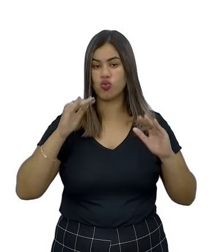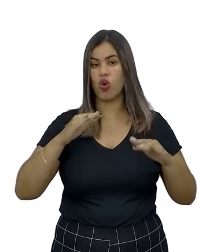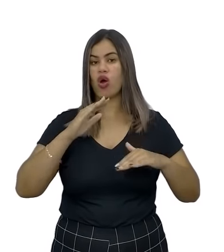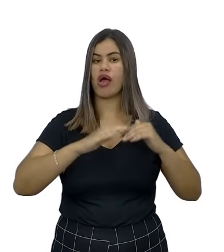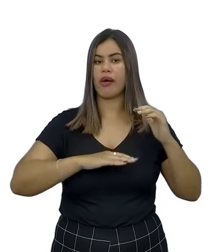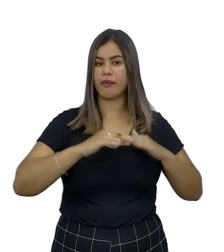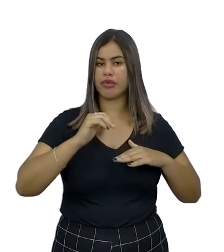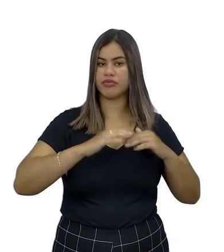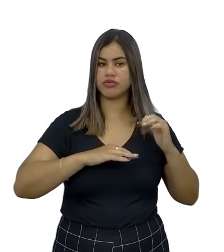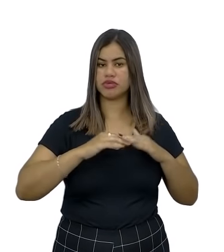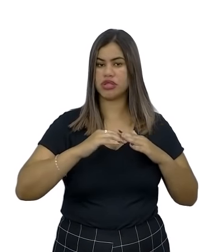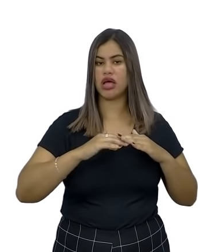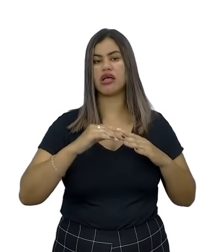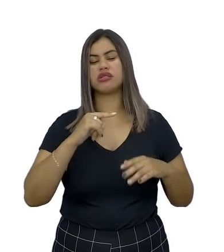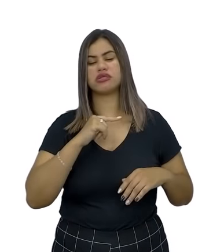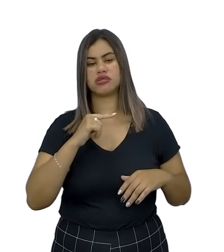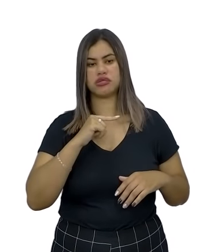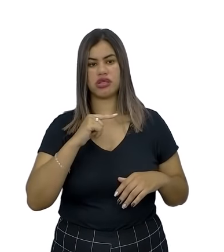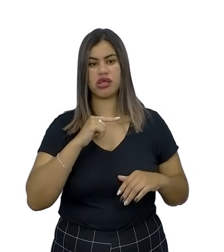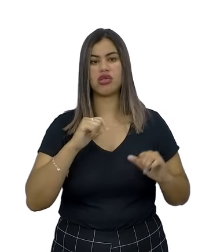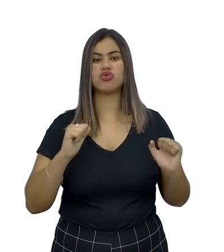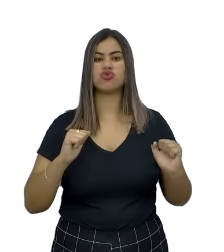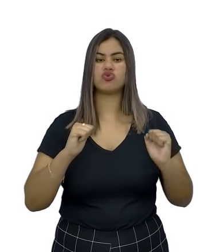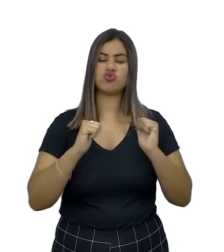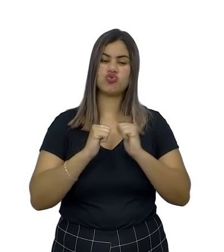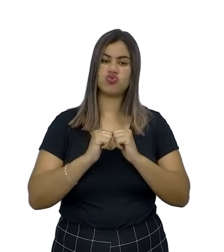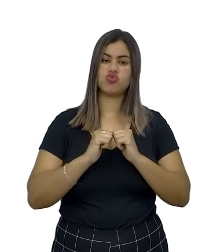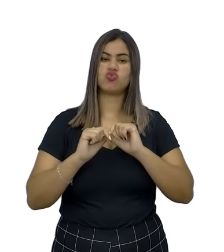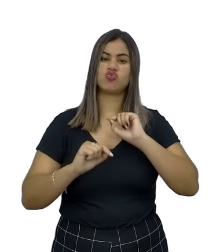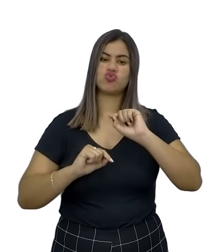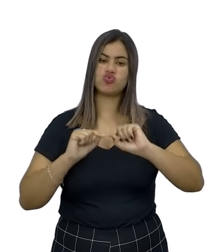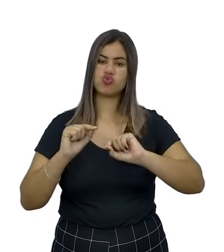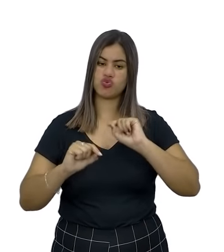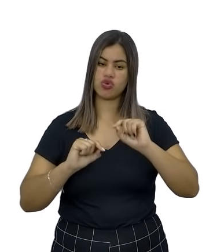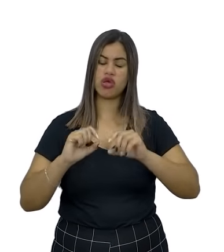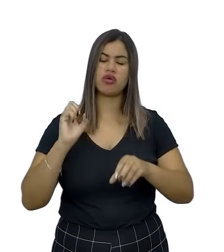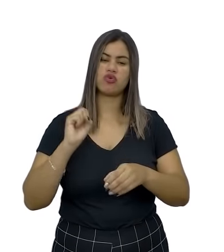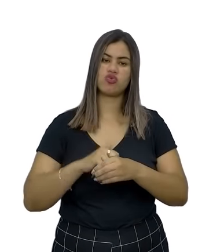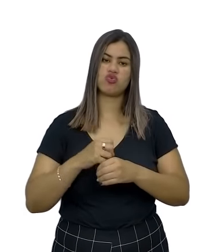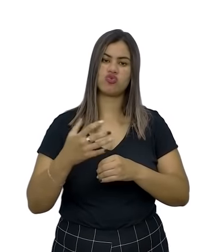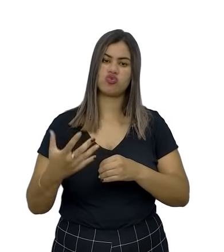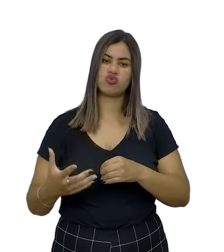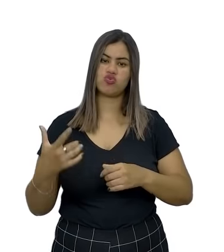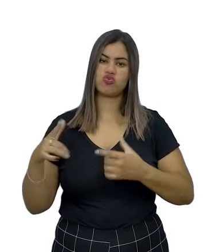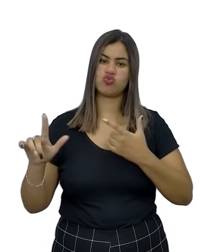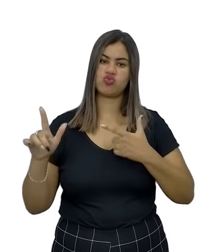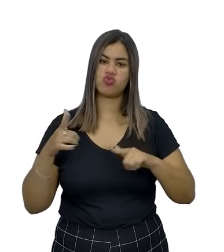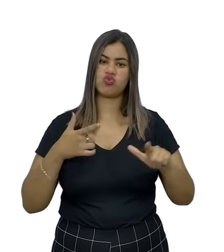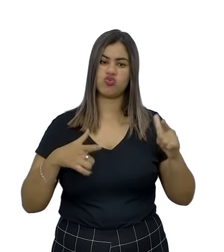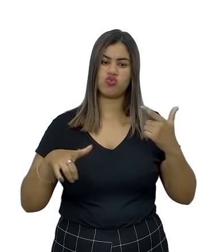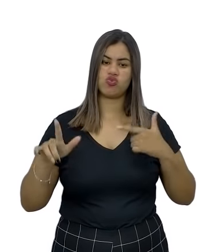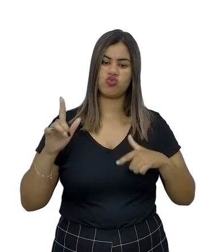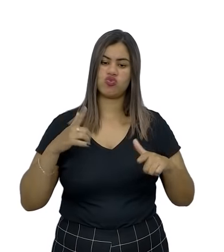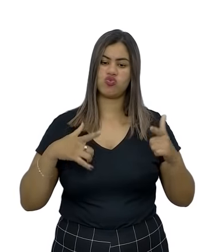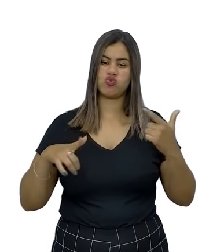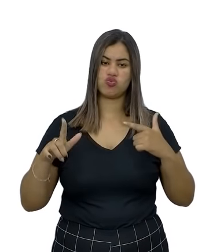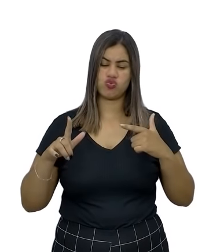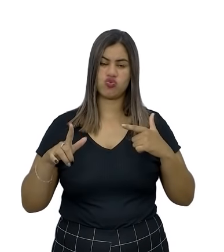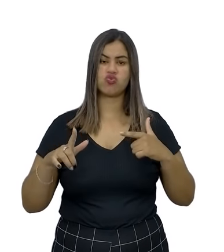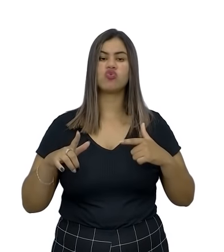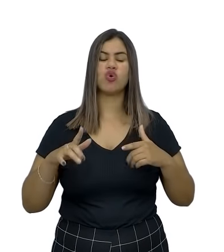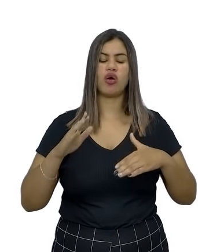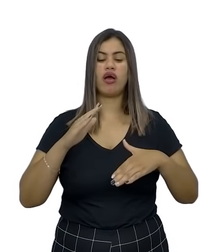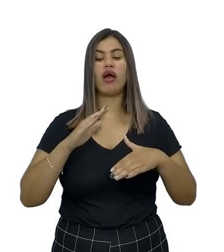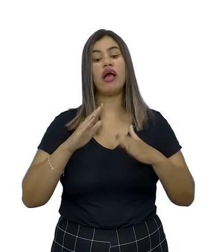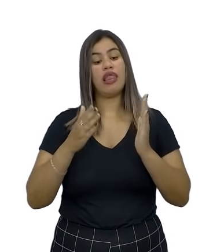estão colocadas aí, né, juntamente com os outros materiais, os livros do PNLD, né, que a minha escola